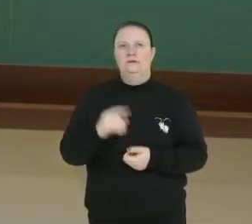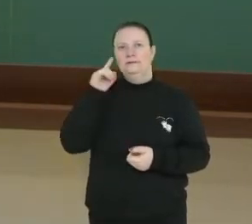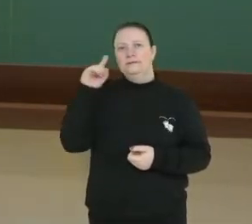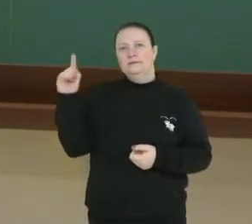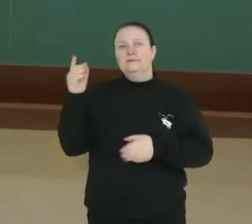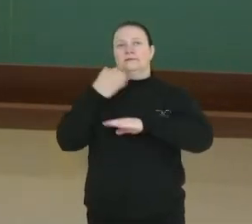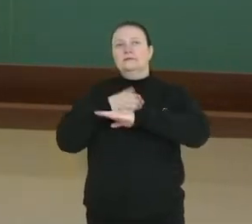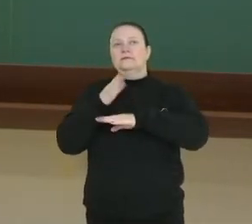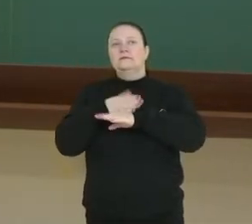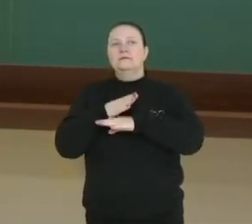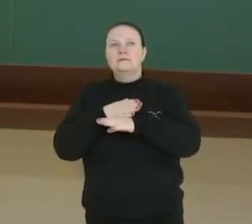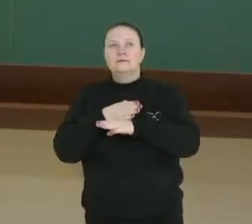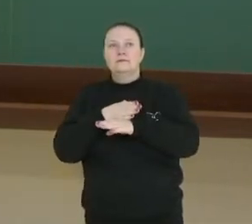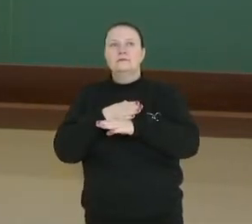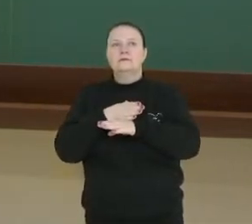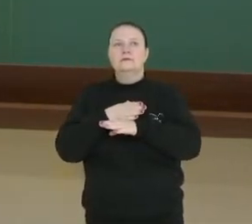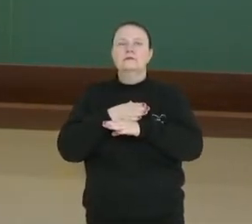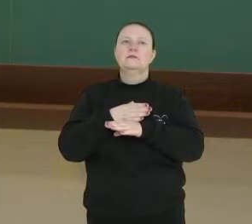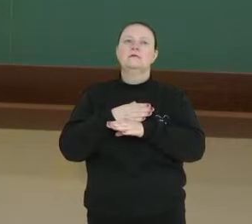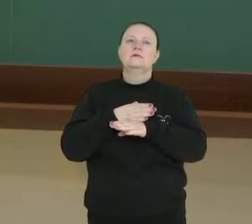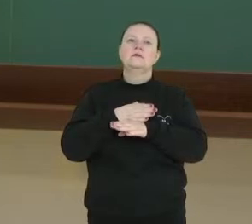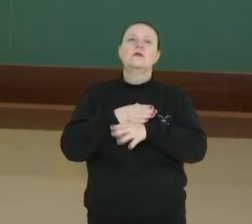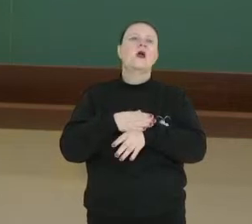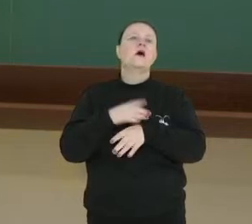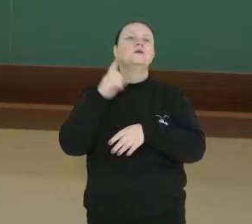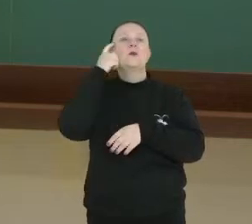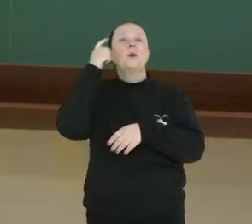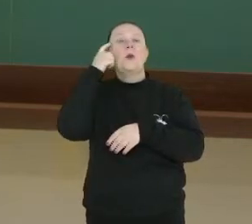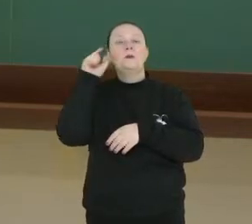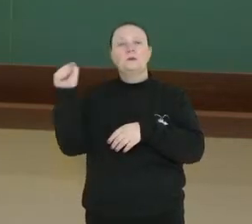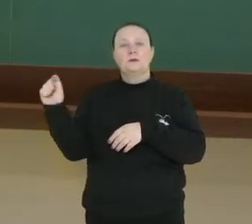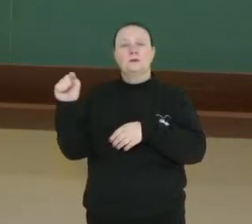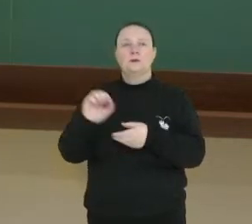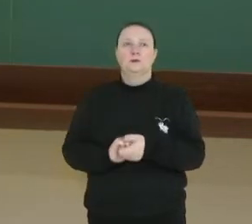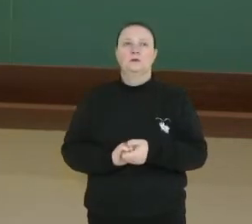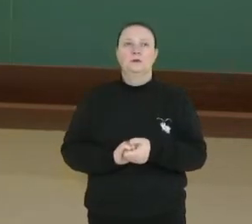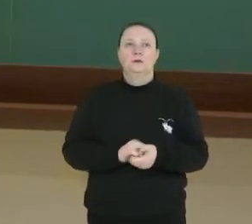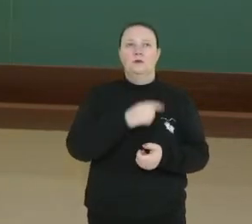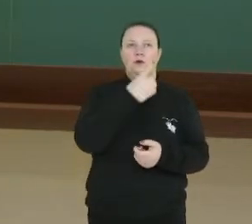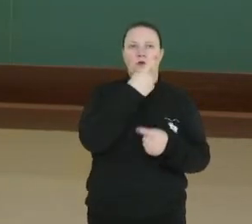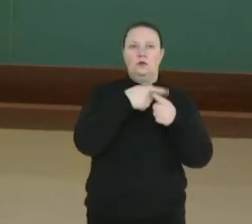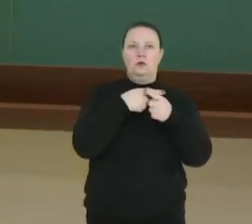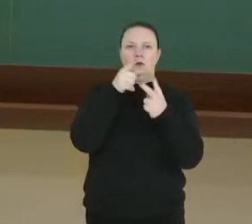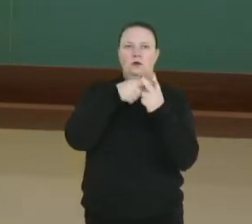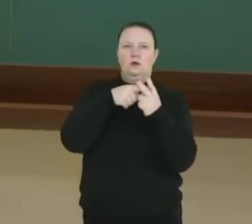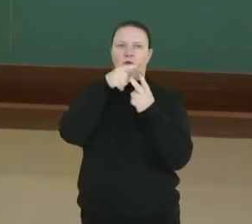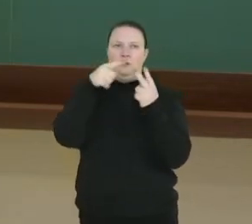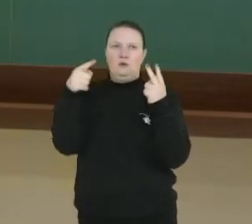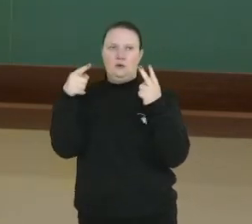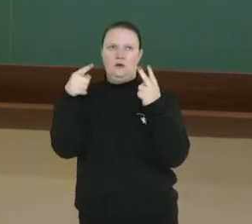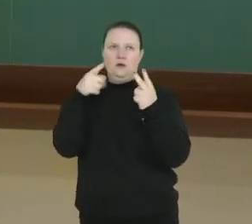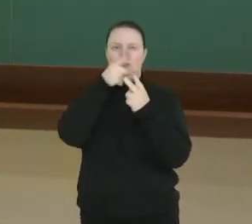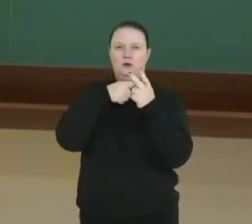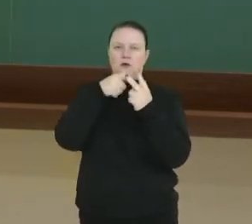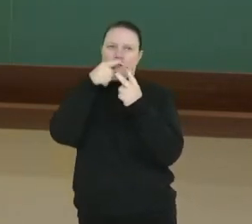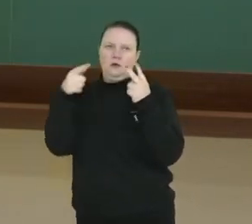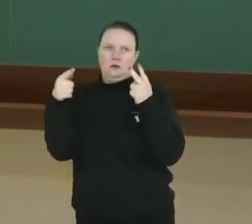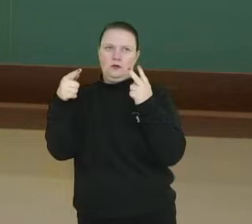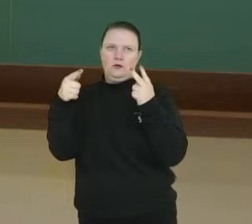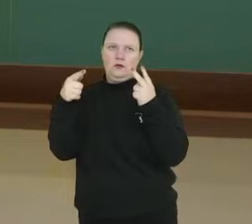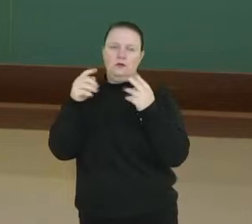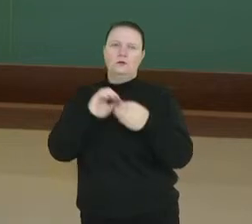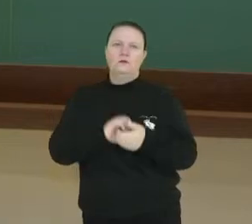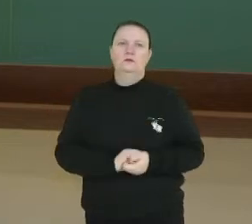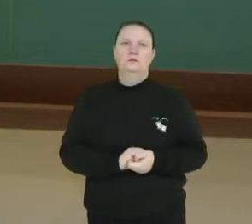de 2. Fazendo a racionalização, ficou 1 vezes raiz de 2, raiz de 2, raiz de 2 vezes raiz de 2, raiz